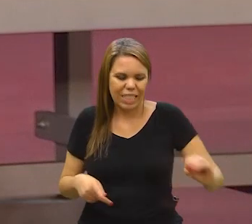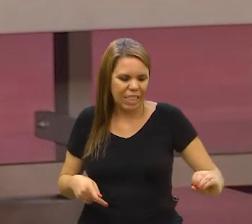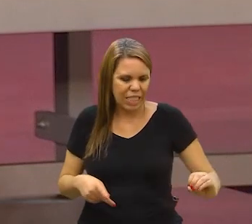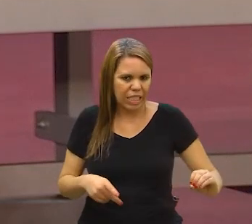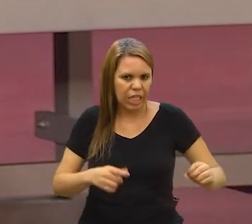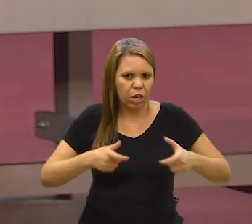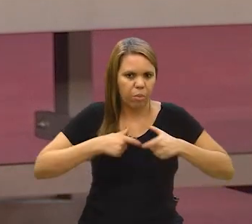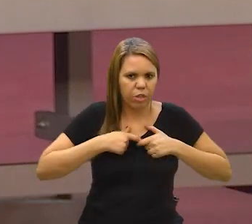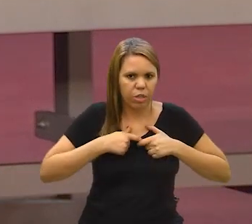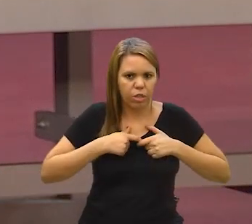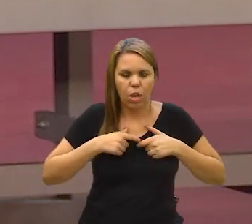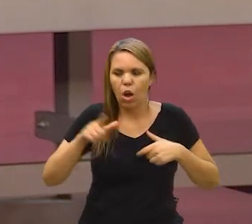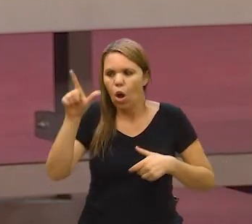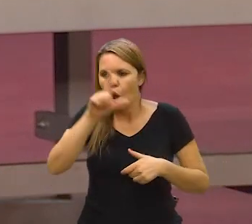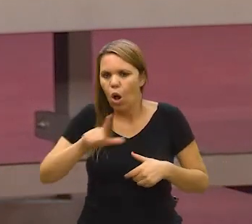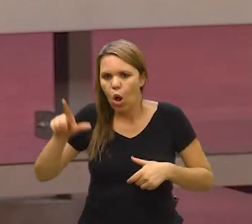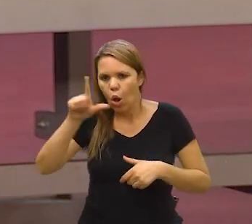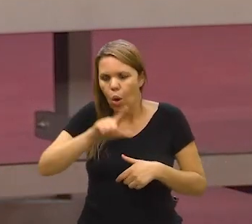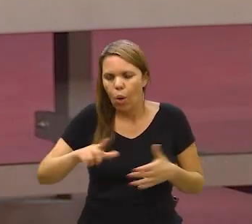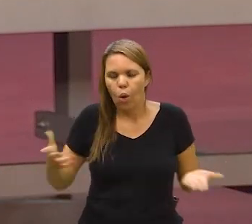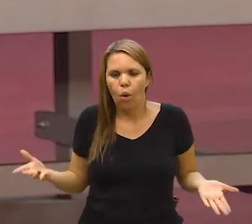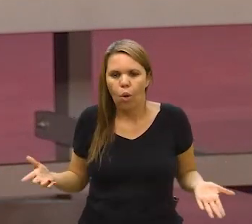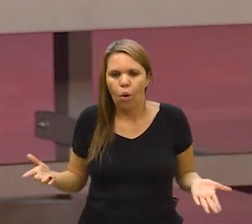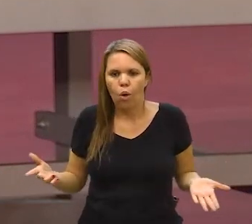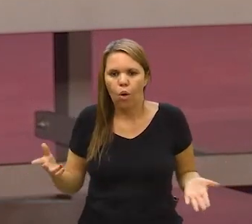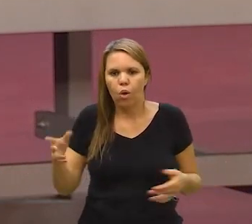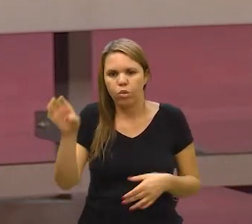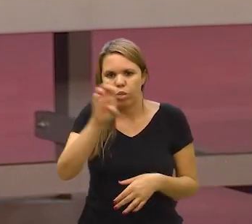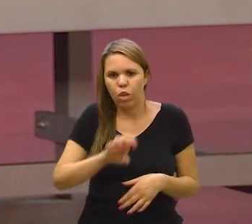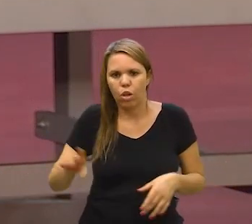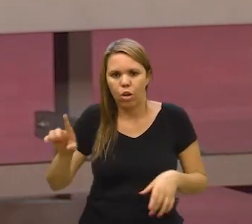medalhas em Londres para 3 medalhas na Rio